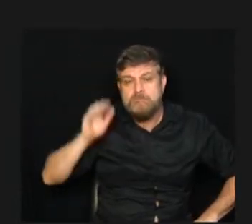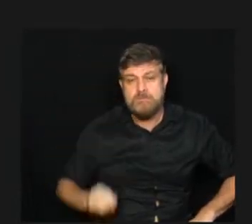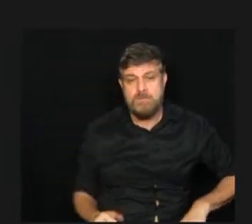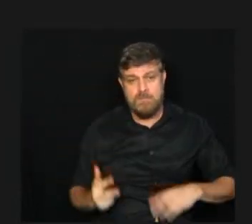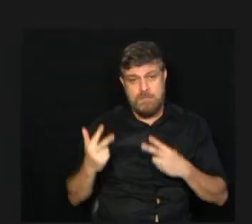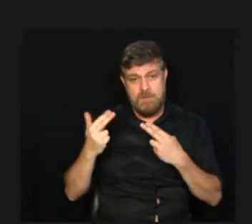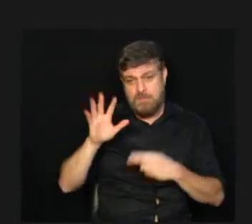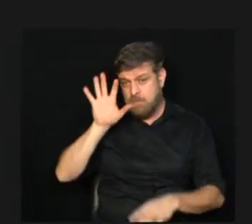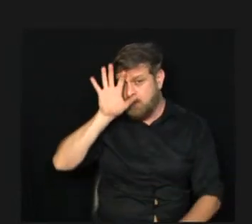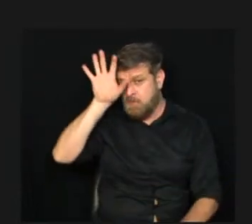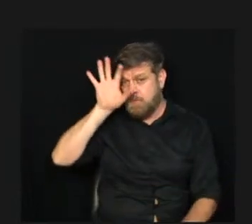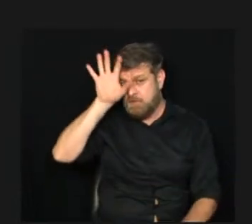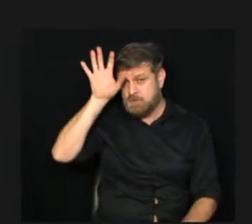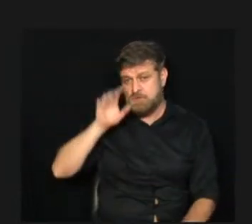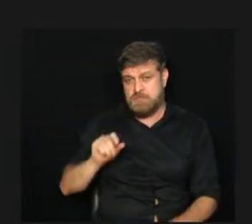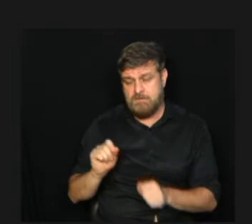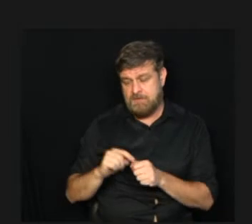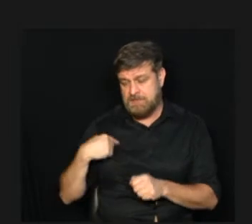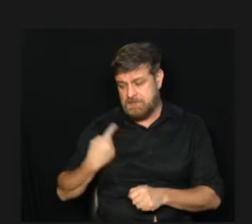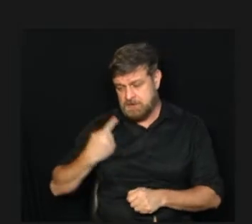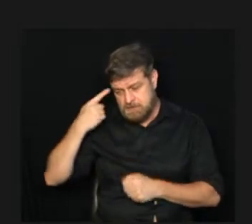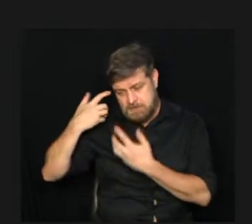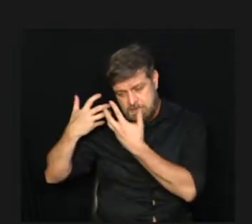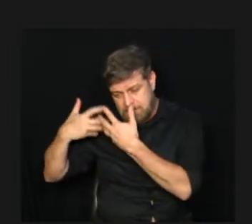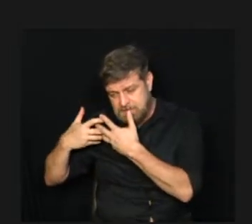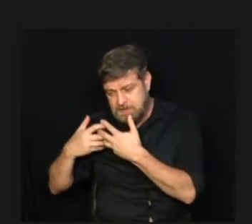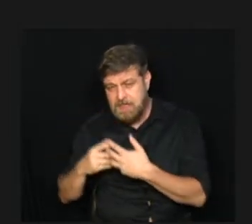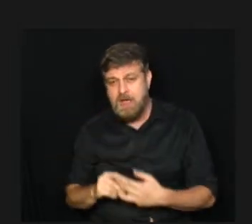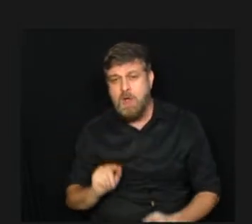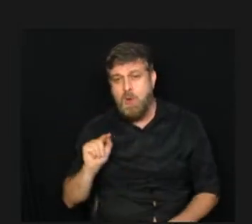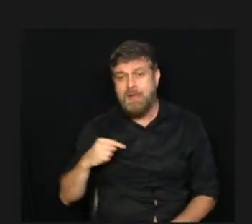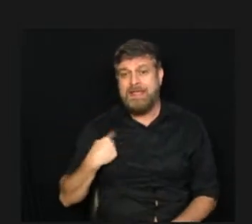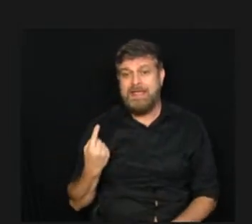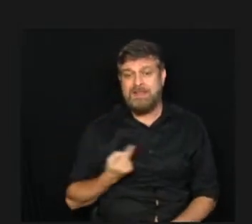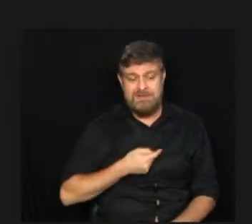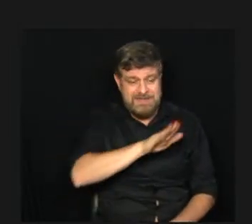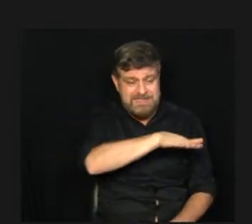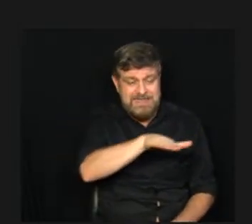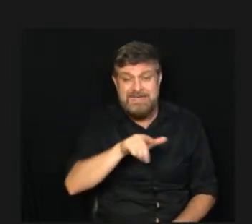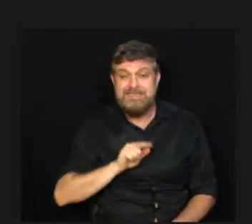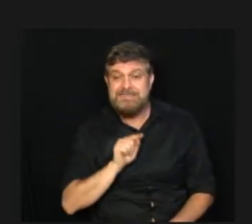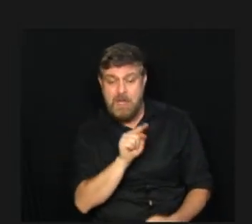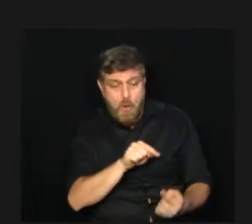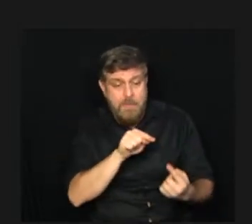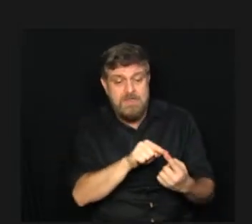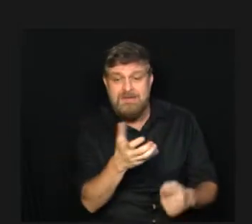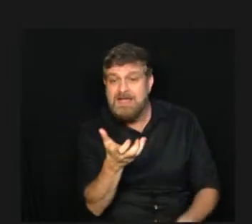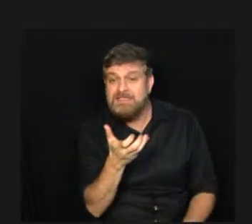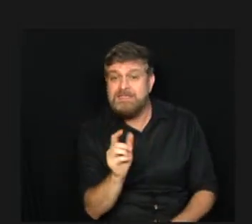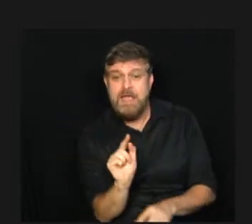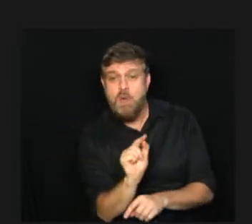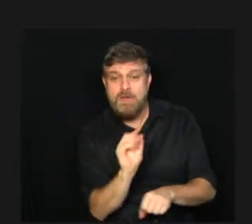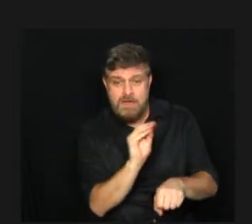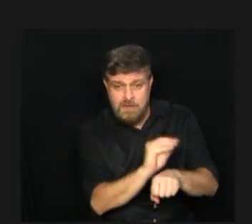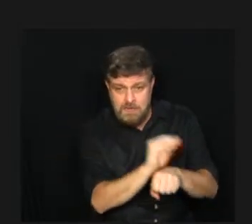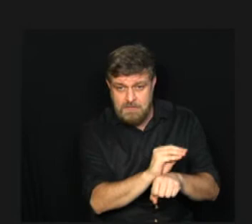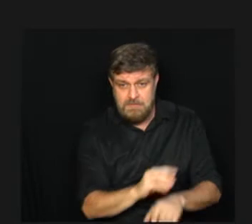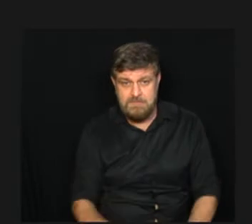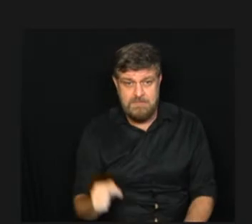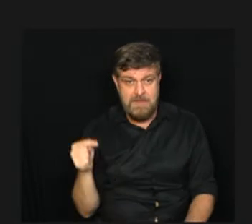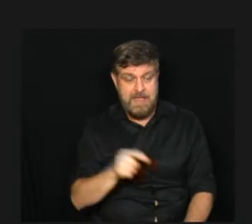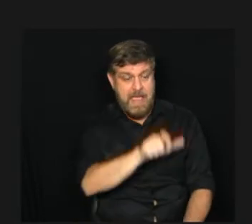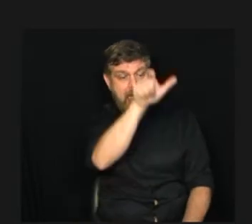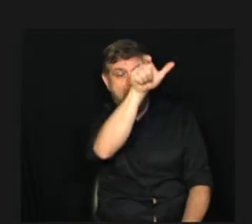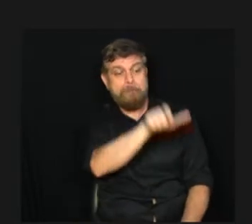né, traz essa reflexão para nós, o que nós queremos para as nossas crianças. Começar a tratar as crianças como sujeitos